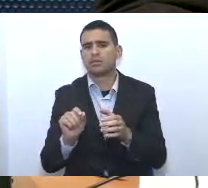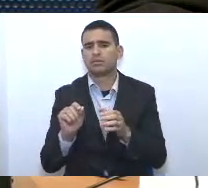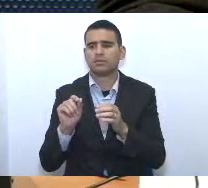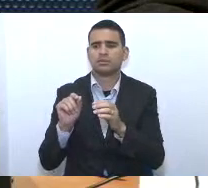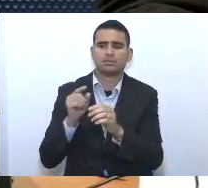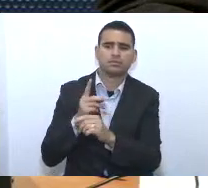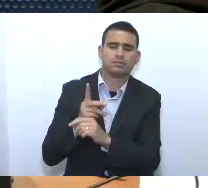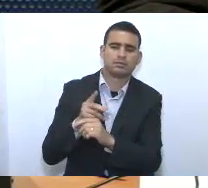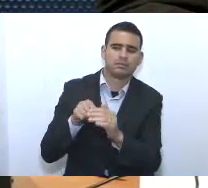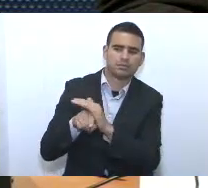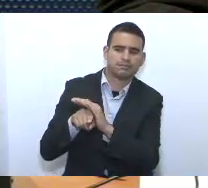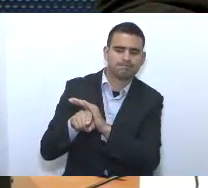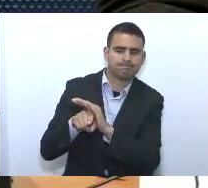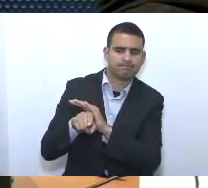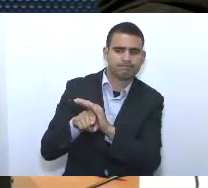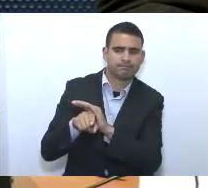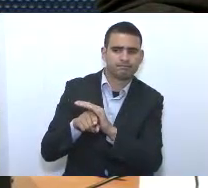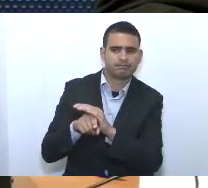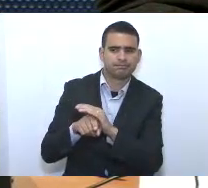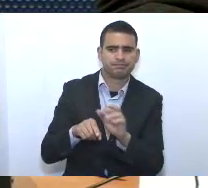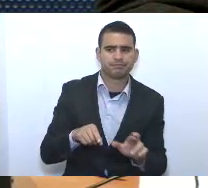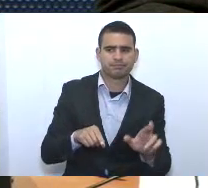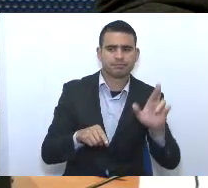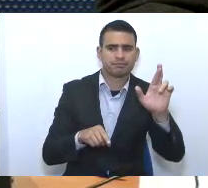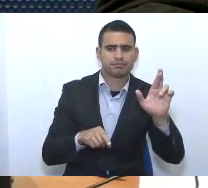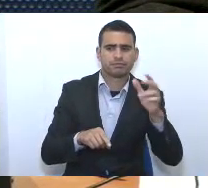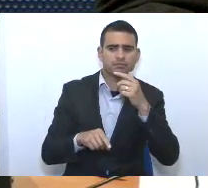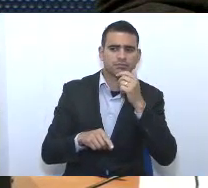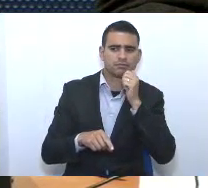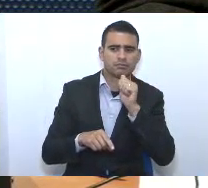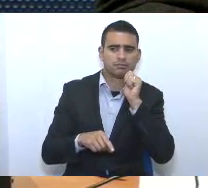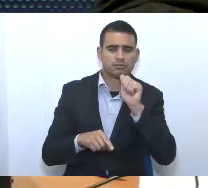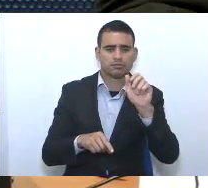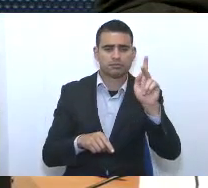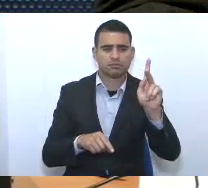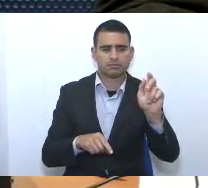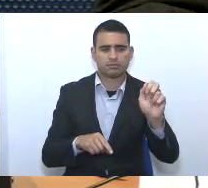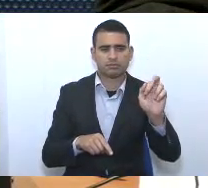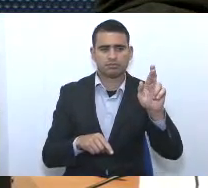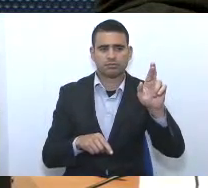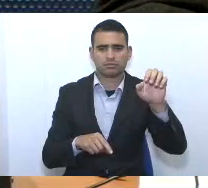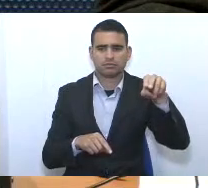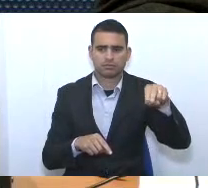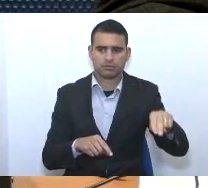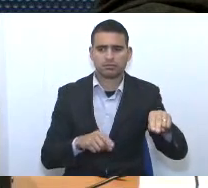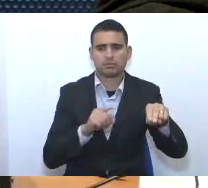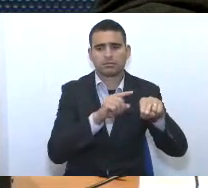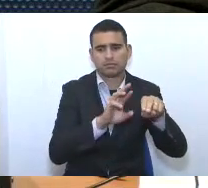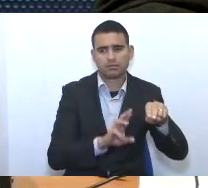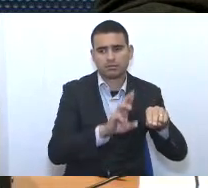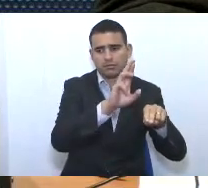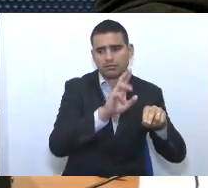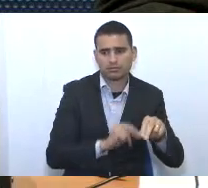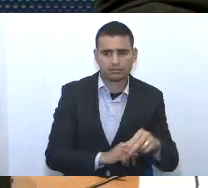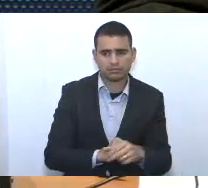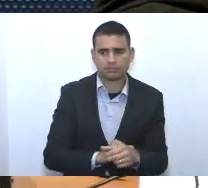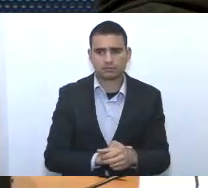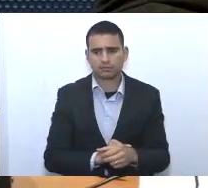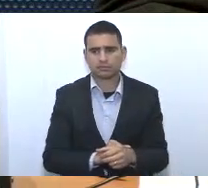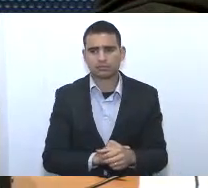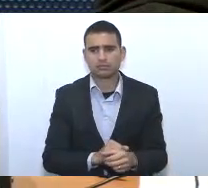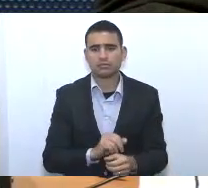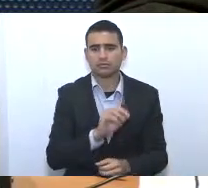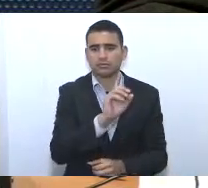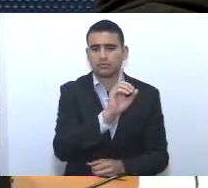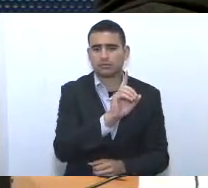bem dirigido pela doutora Karen Silva Dias Stanchieri. Ela, na sua diretoria,